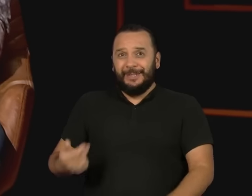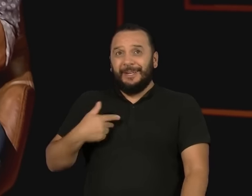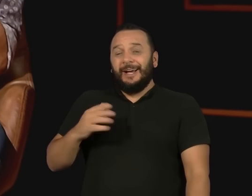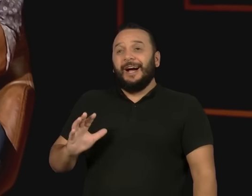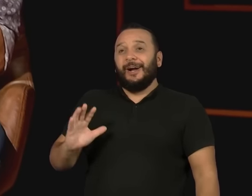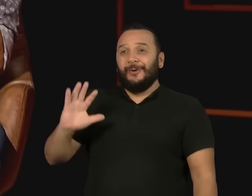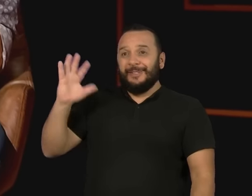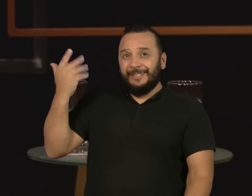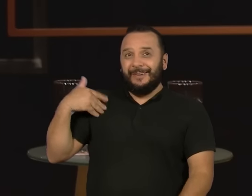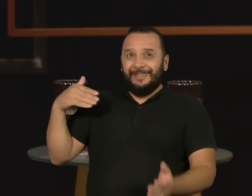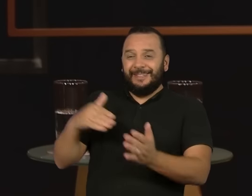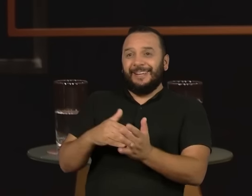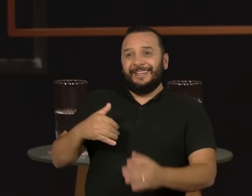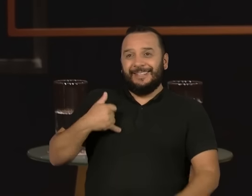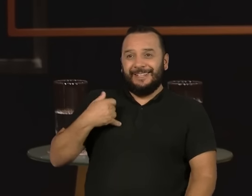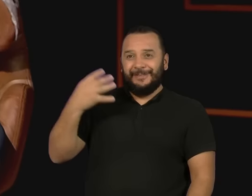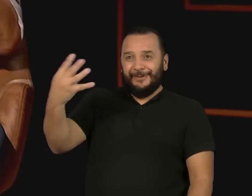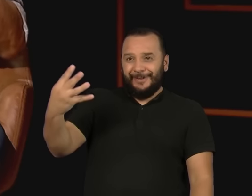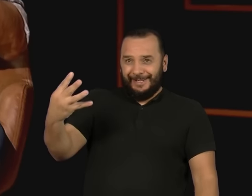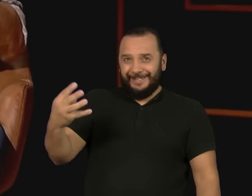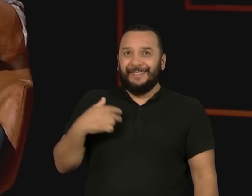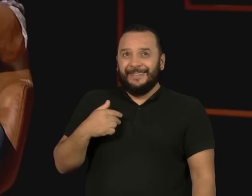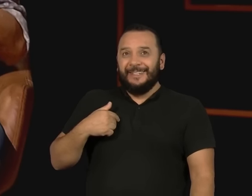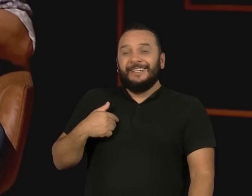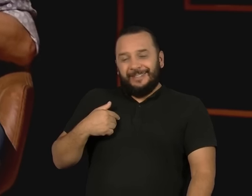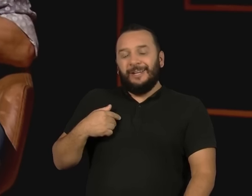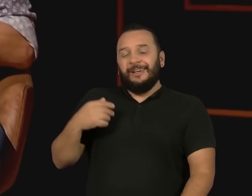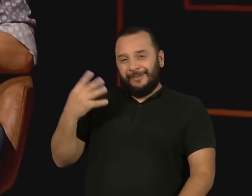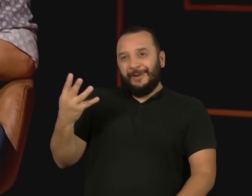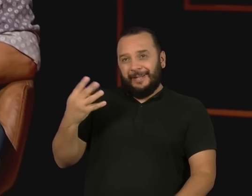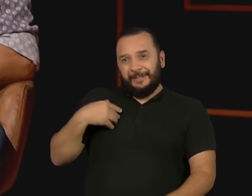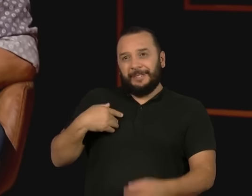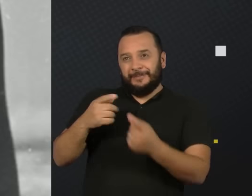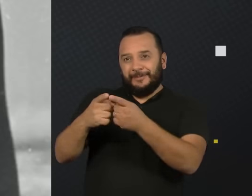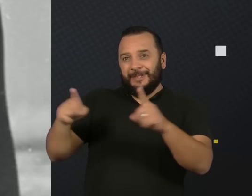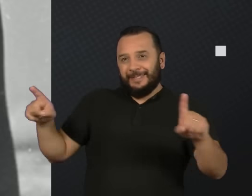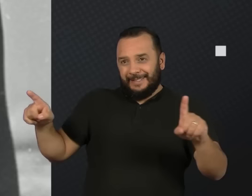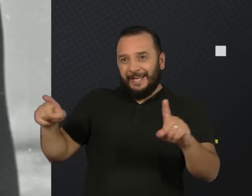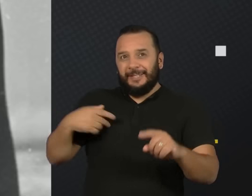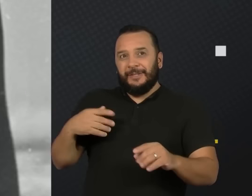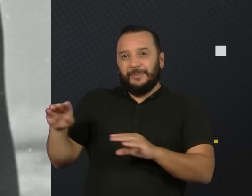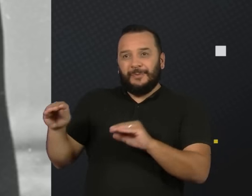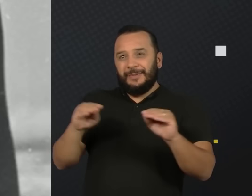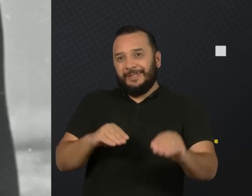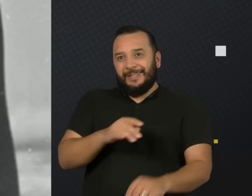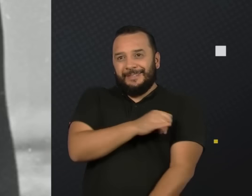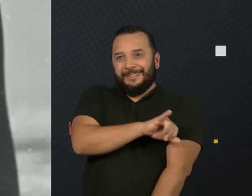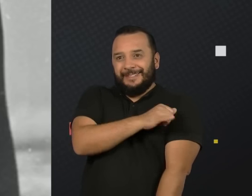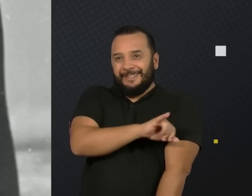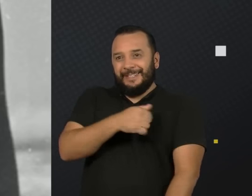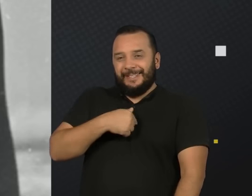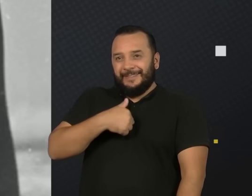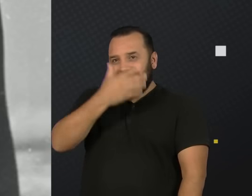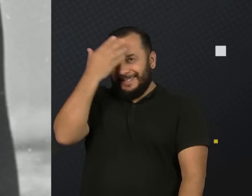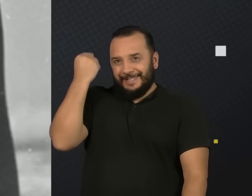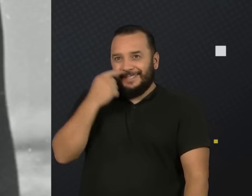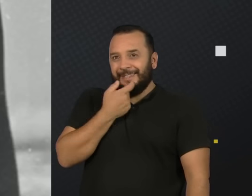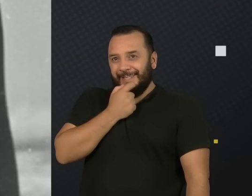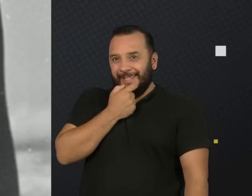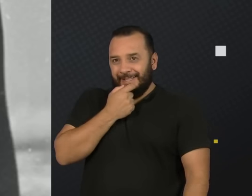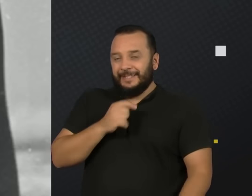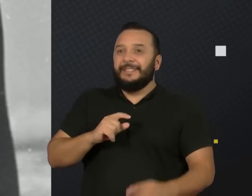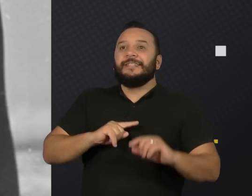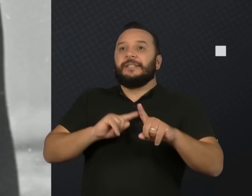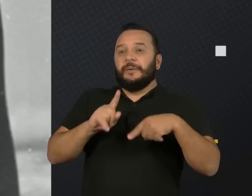os 4 anos de idade, né? Aos 4 anos de idade, meus pais se separaram, eu fui para o Rio de Janeiro e acabei esquecendo todo o inglês. Mas aí depois,